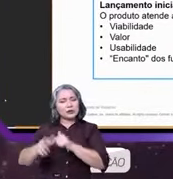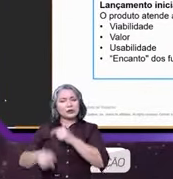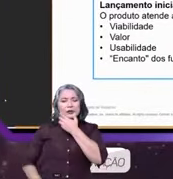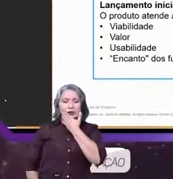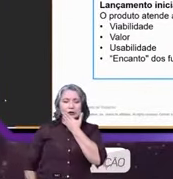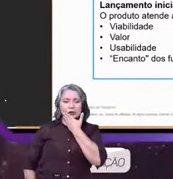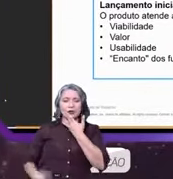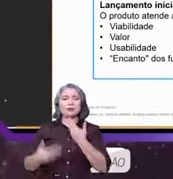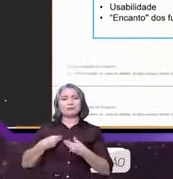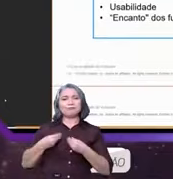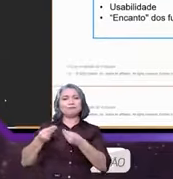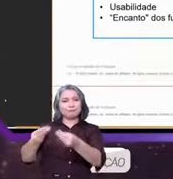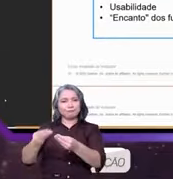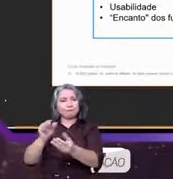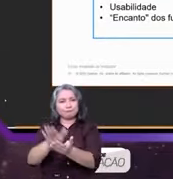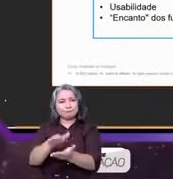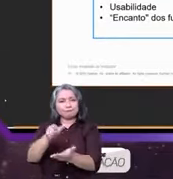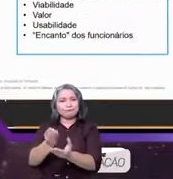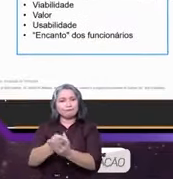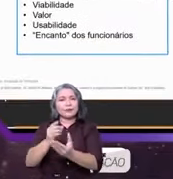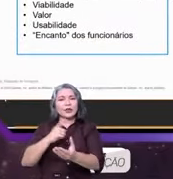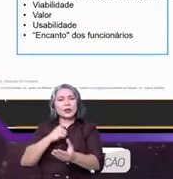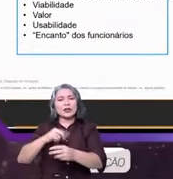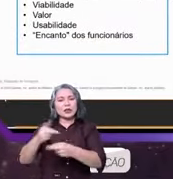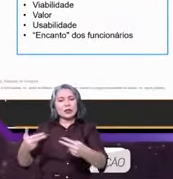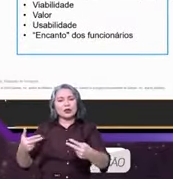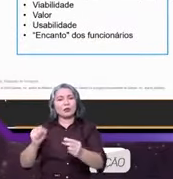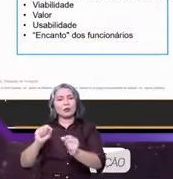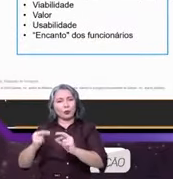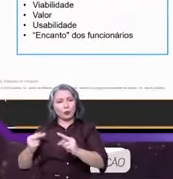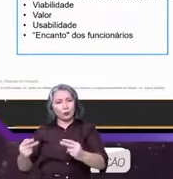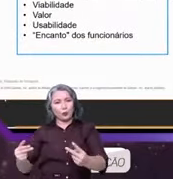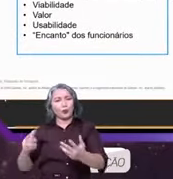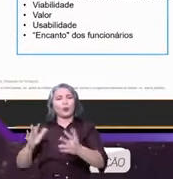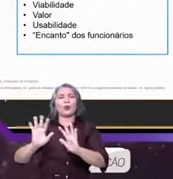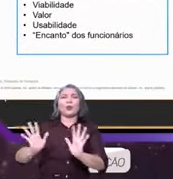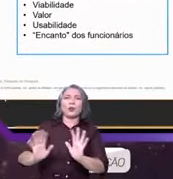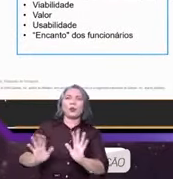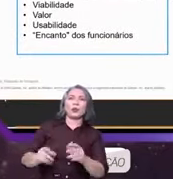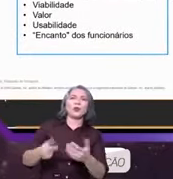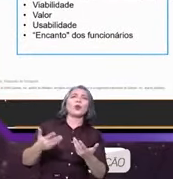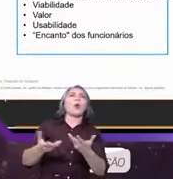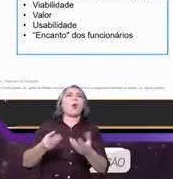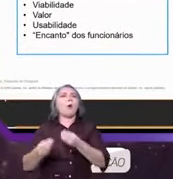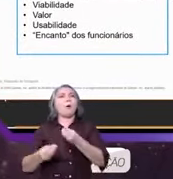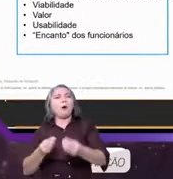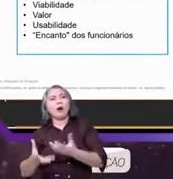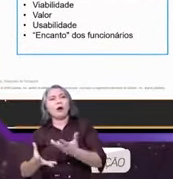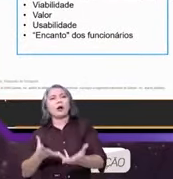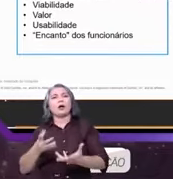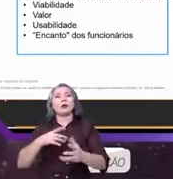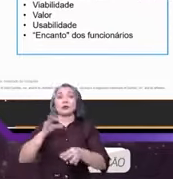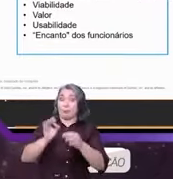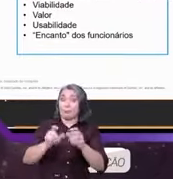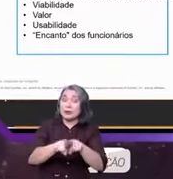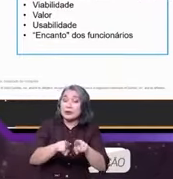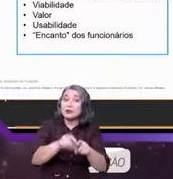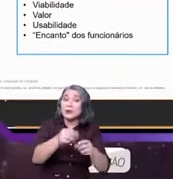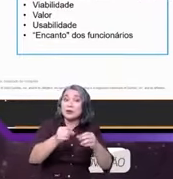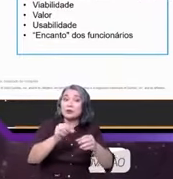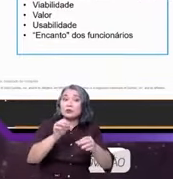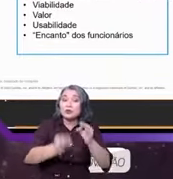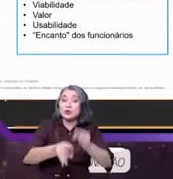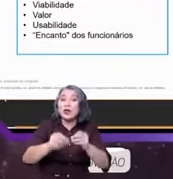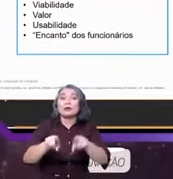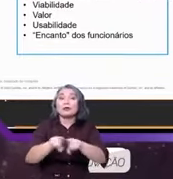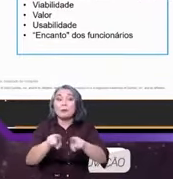entrega e desses grandes produtos, e acho que expando isso aí não só para o judiciário, várias empresas têm essa